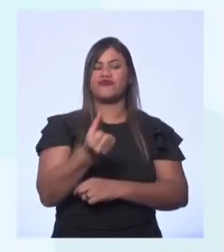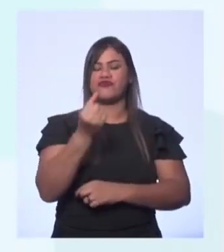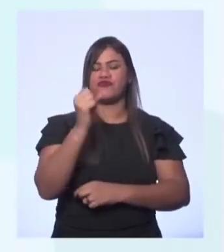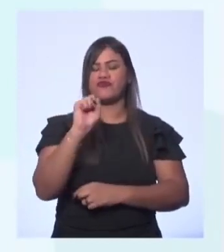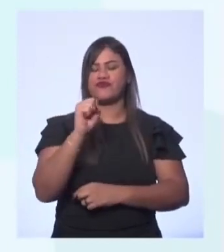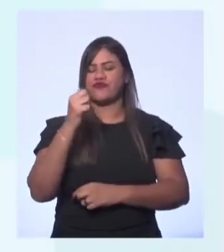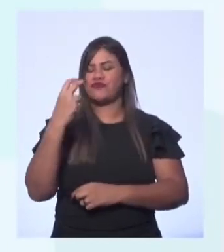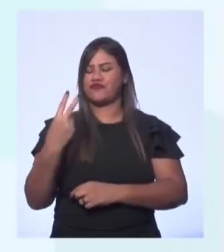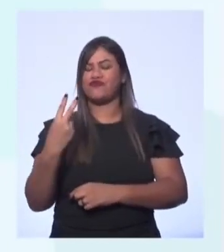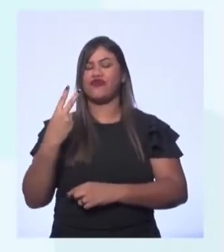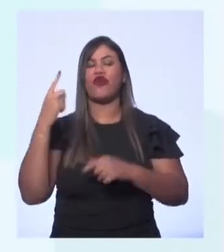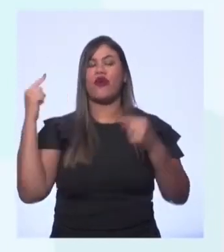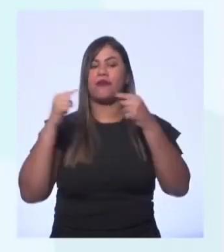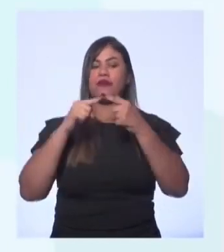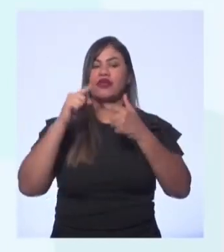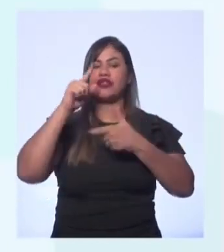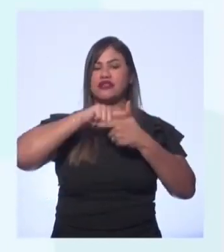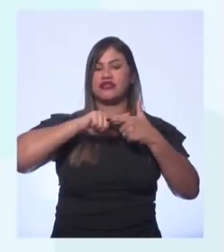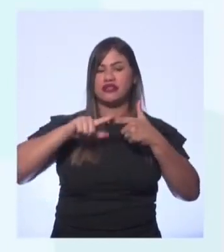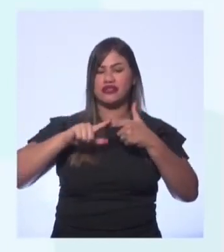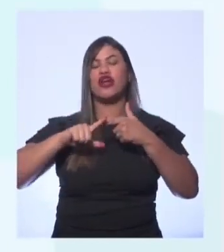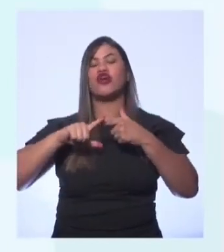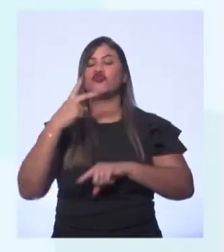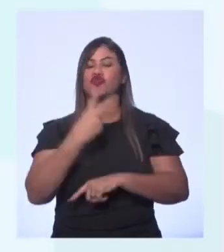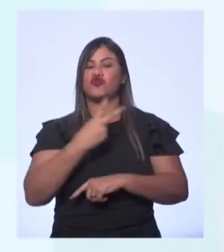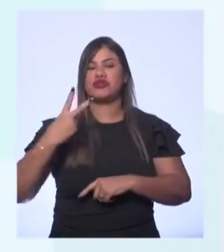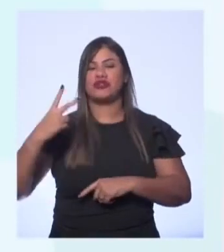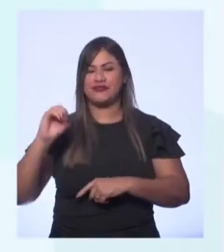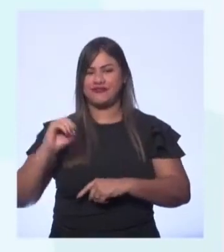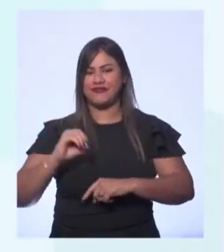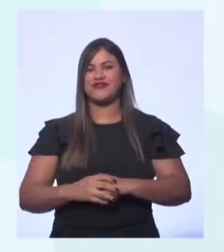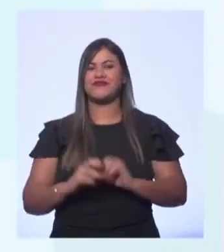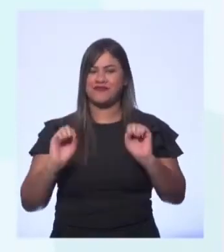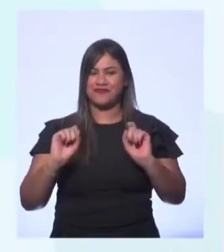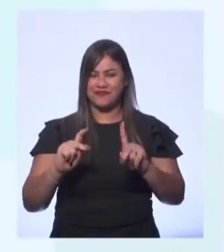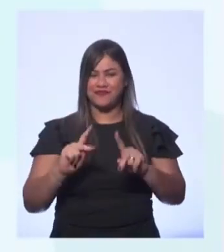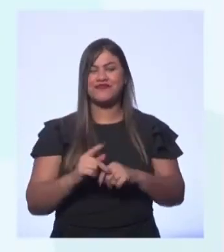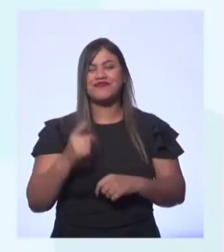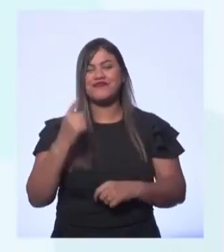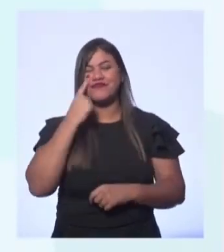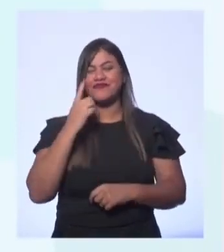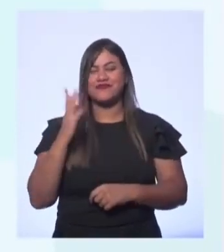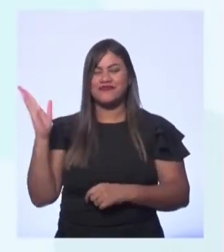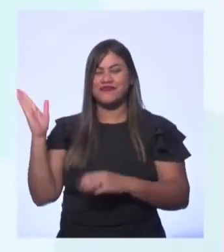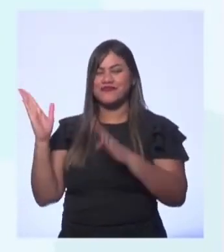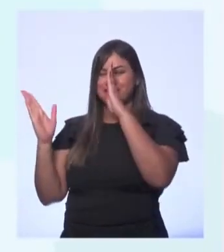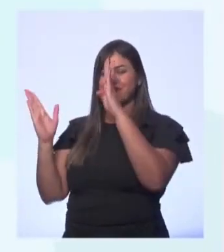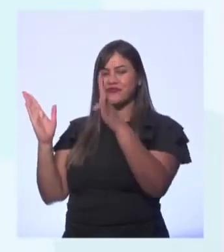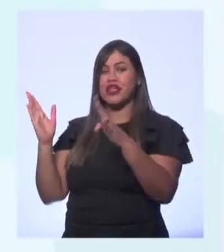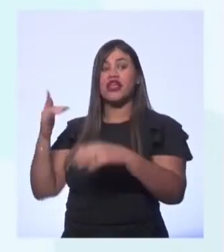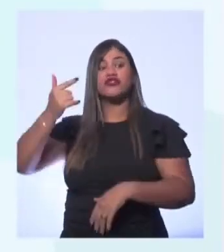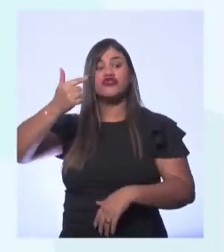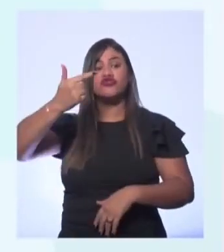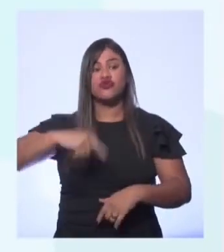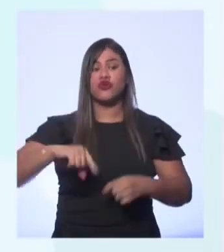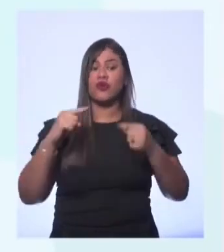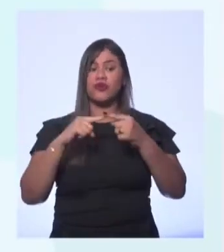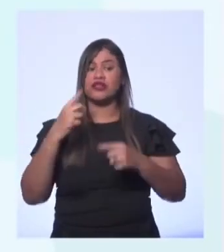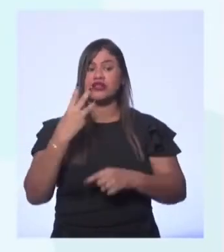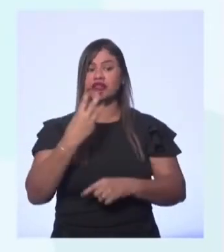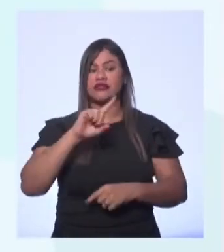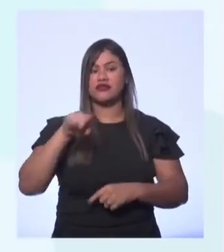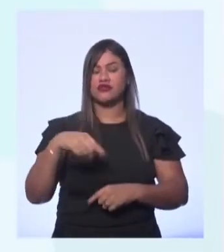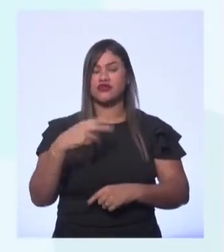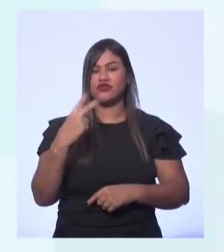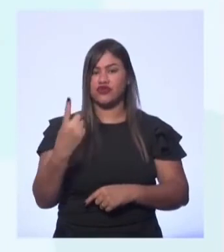682 para dividir com 220, pelo 220. Vou mostrar direto a divisão aqui para vocês. De novo, vai dar 3,1. 3